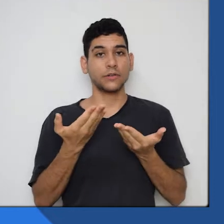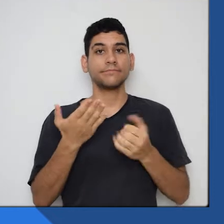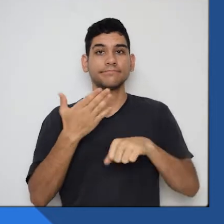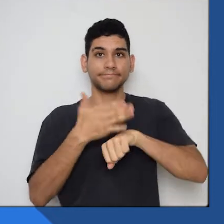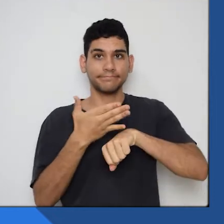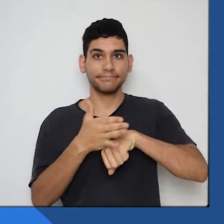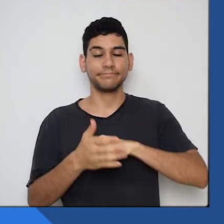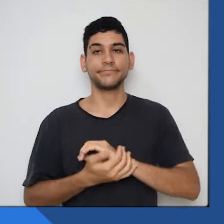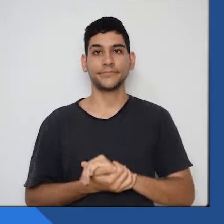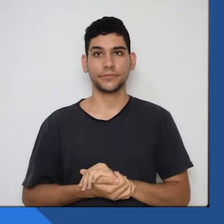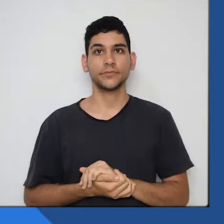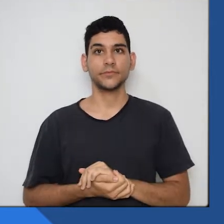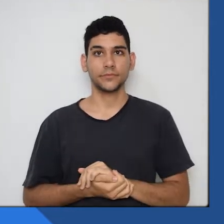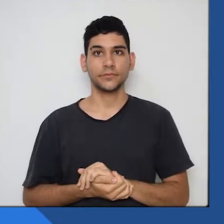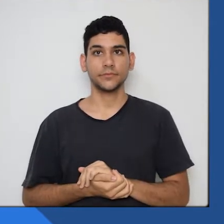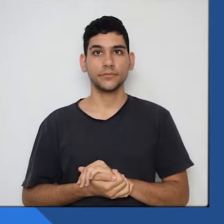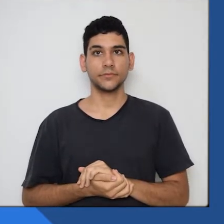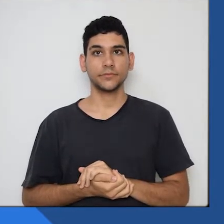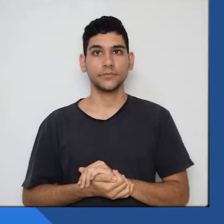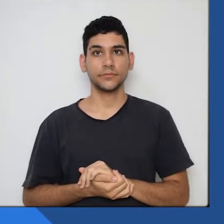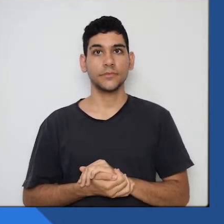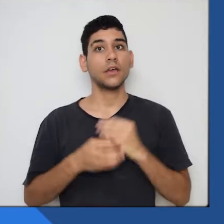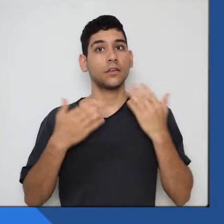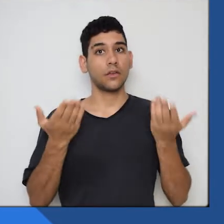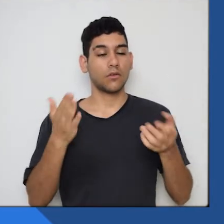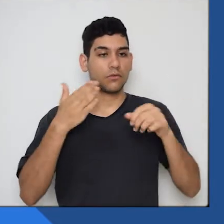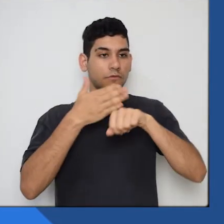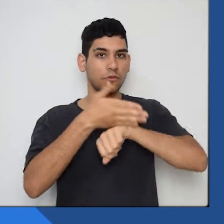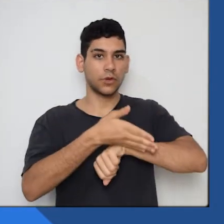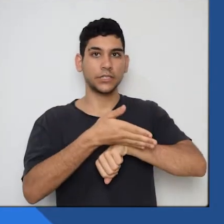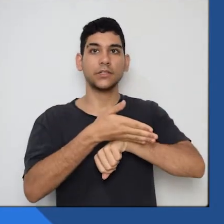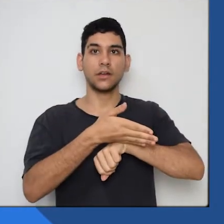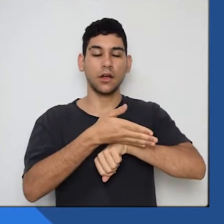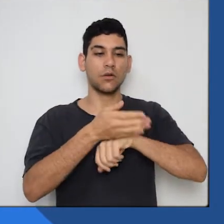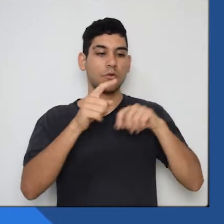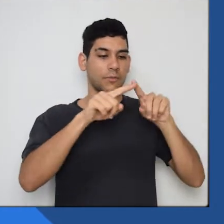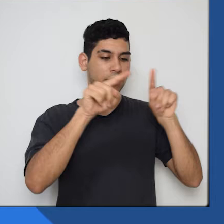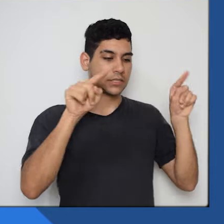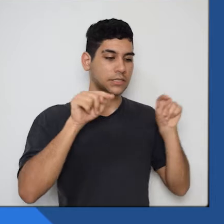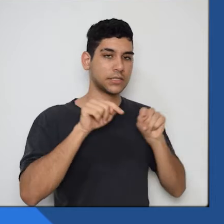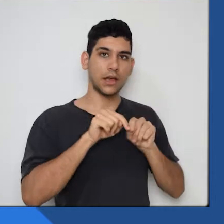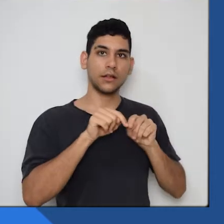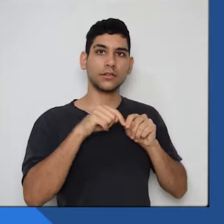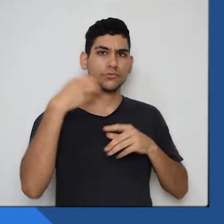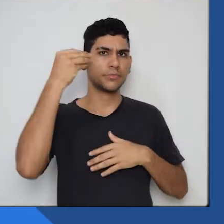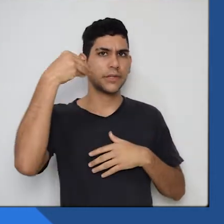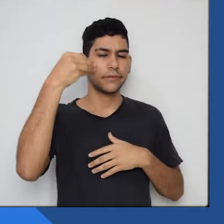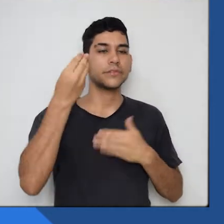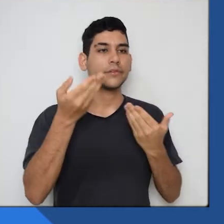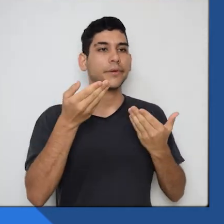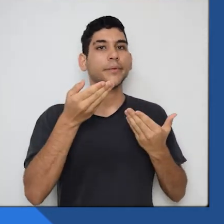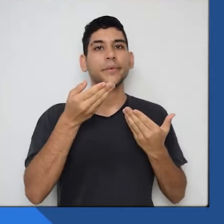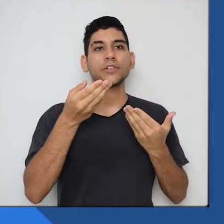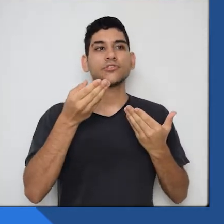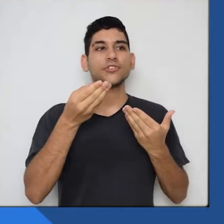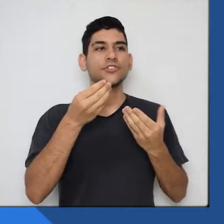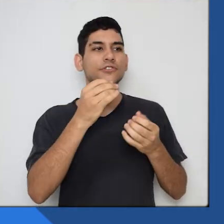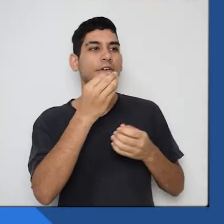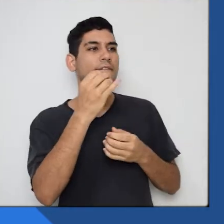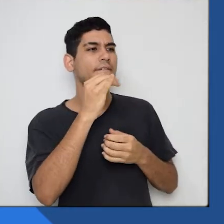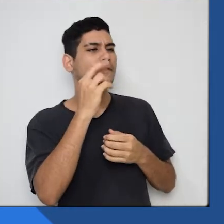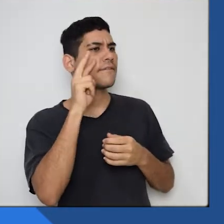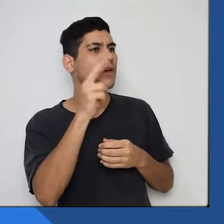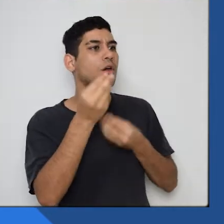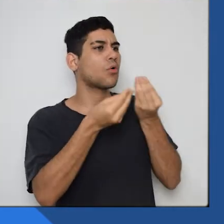à prática. Então, pessoal, eu vou acessar aqui uma sala virtual de testes para a gente poder